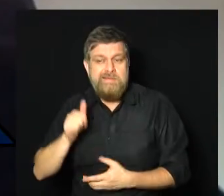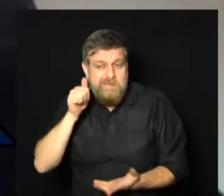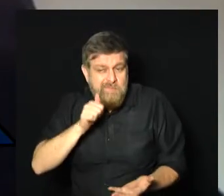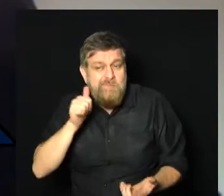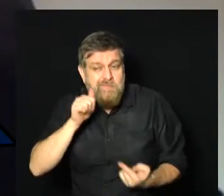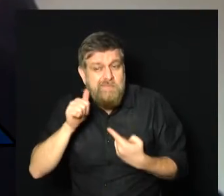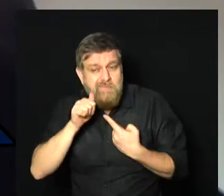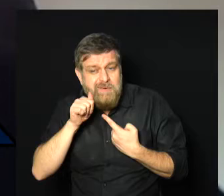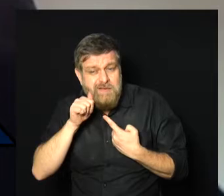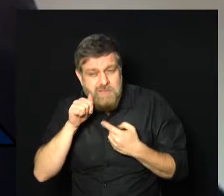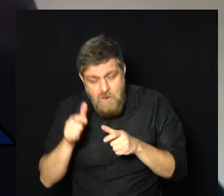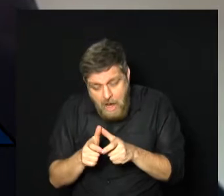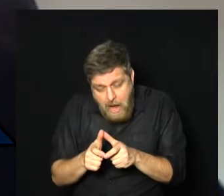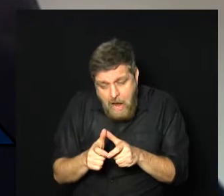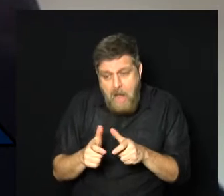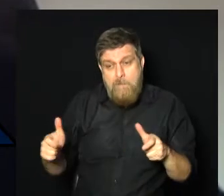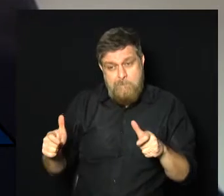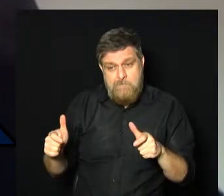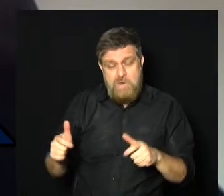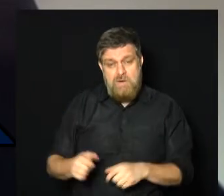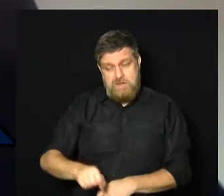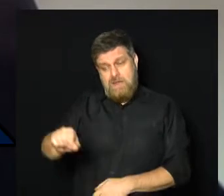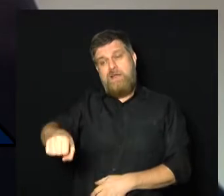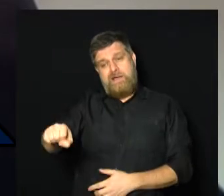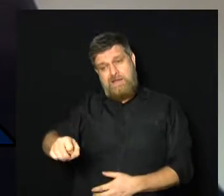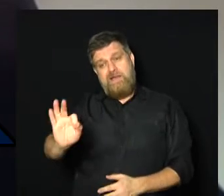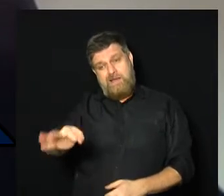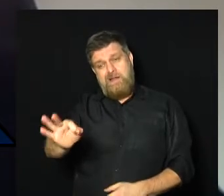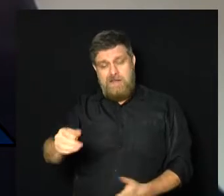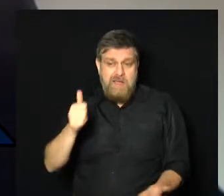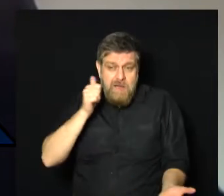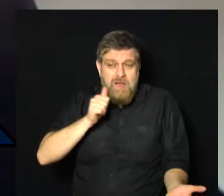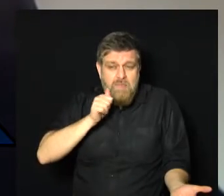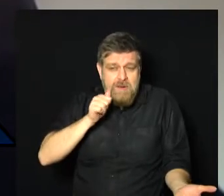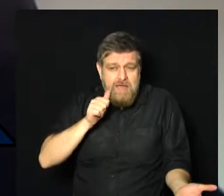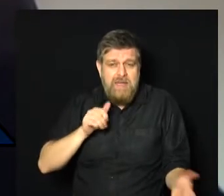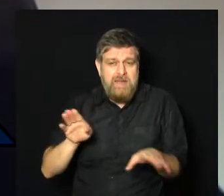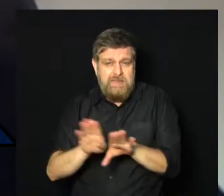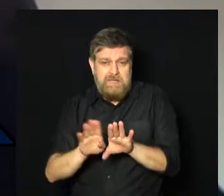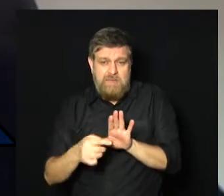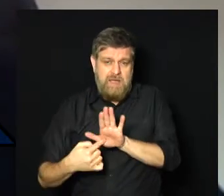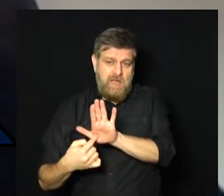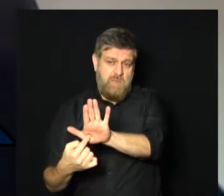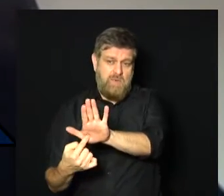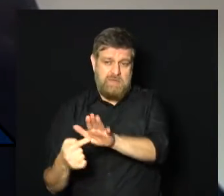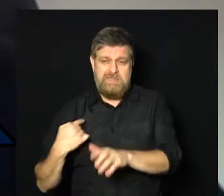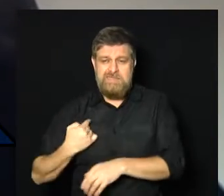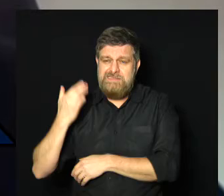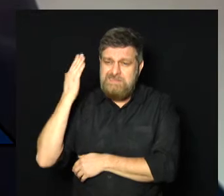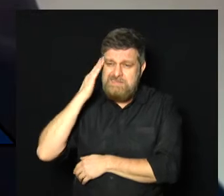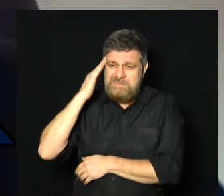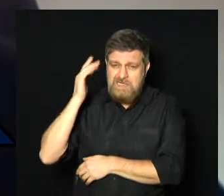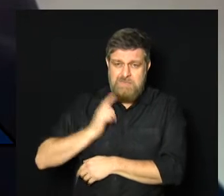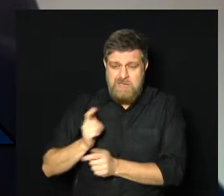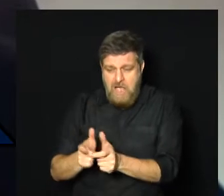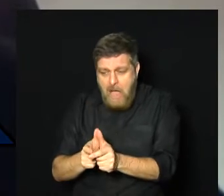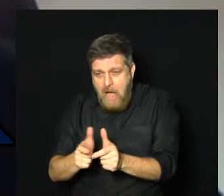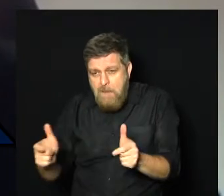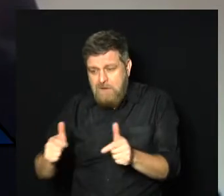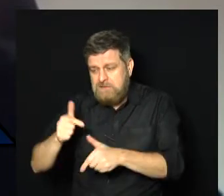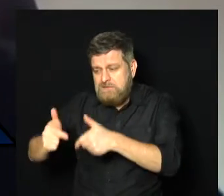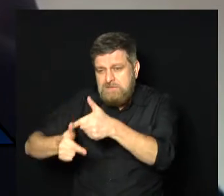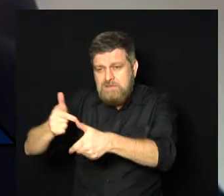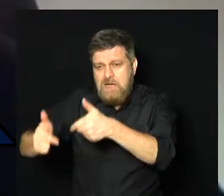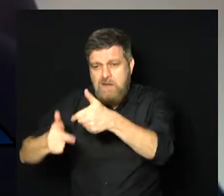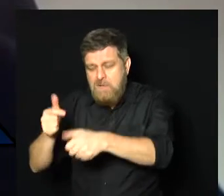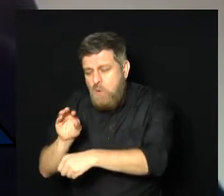porque a maioria são mulheres, né? Isso também já é uma demonstração, né? A gente sabe que boa parte dos trabalhos